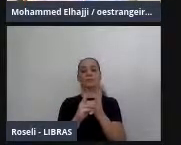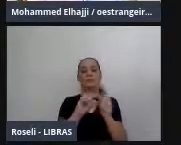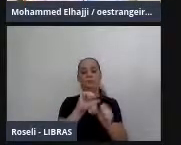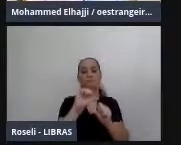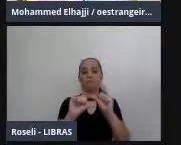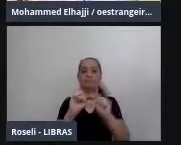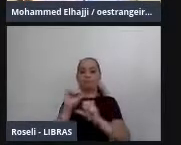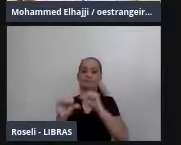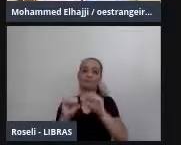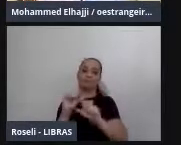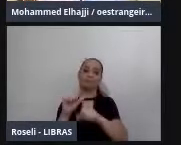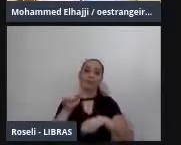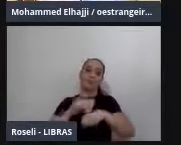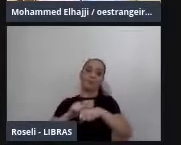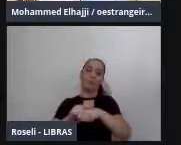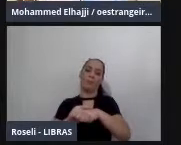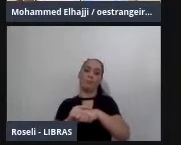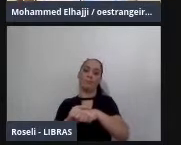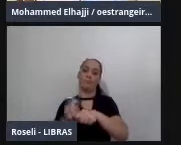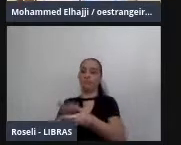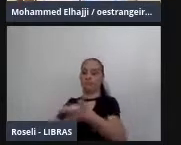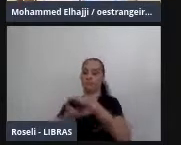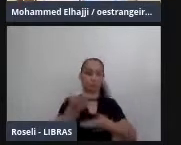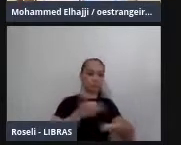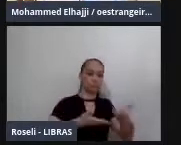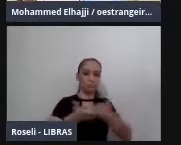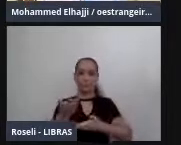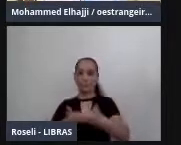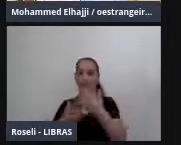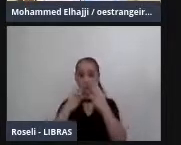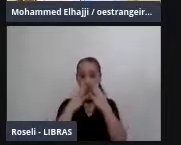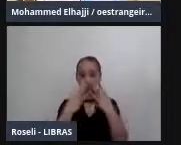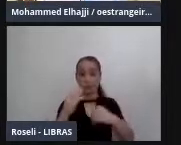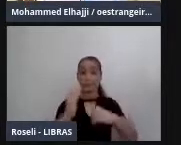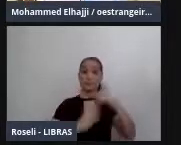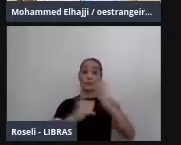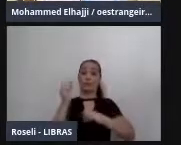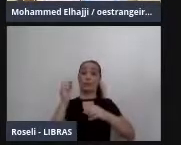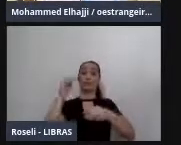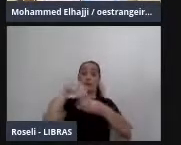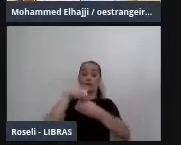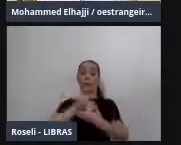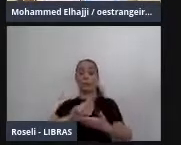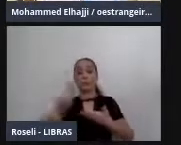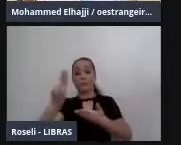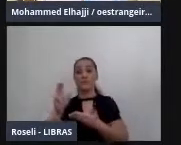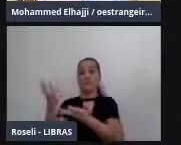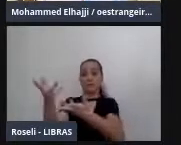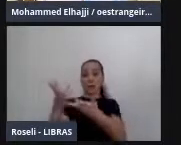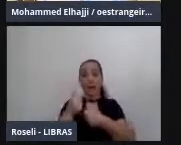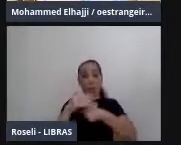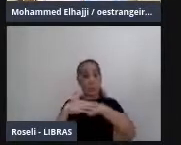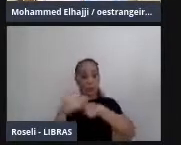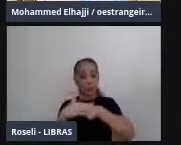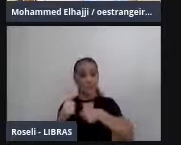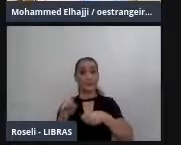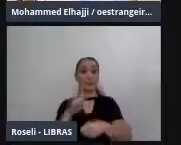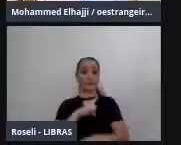interação e também chamar a atenção, né, dessa prática que nós temos na universidade de acolhimento. O próximo.